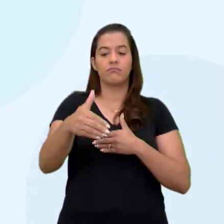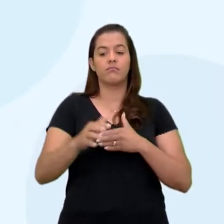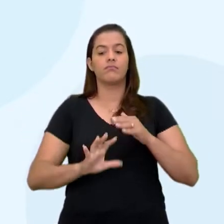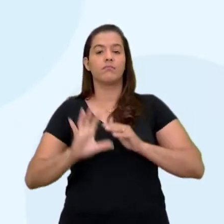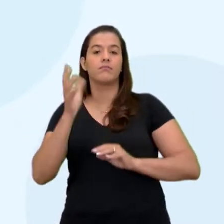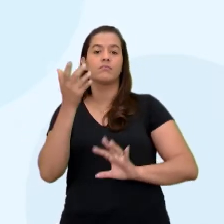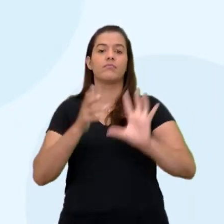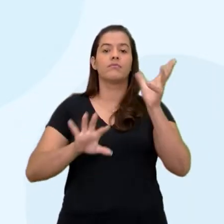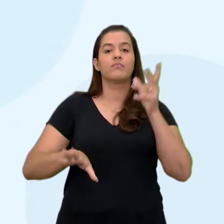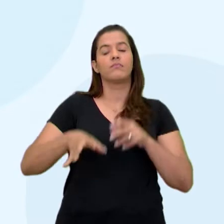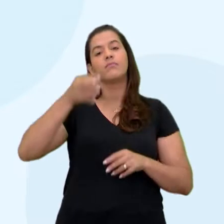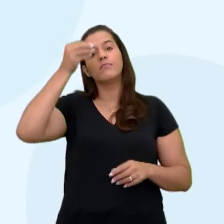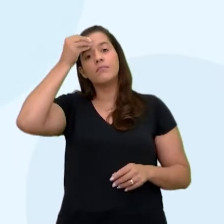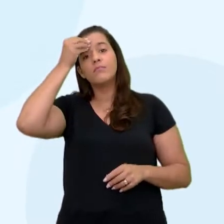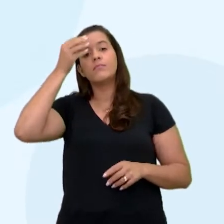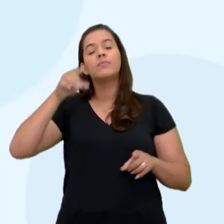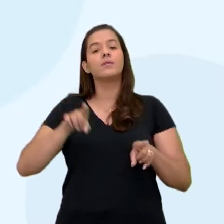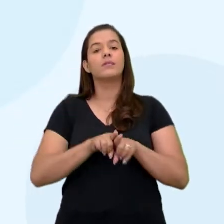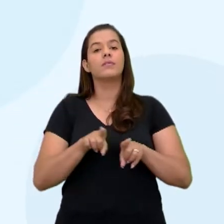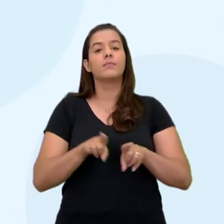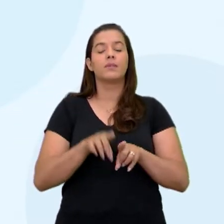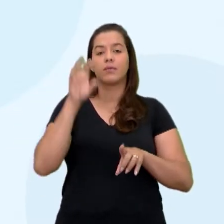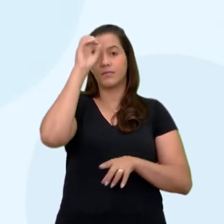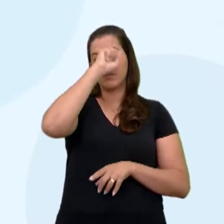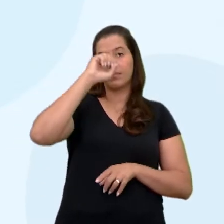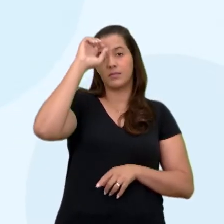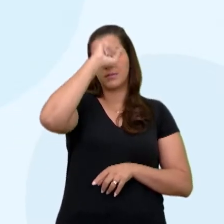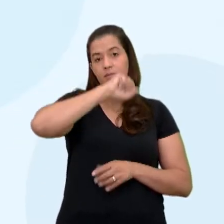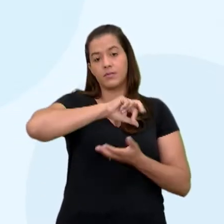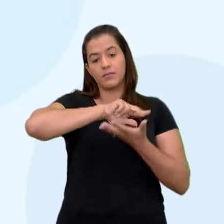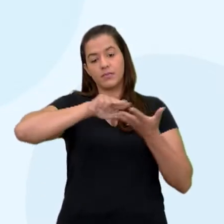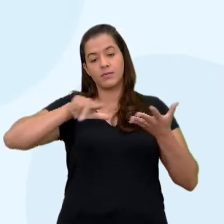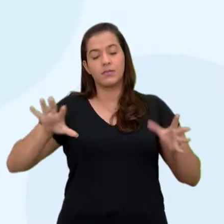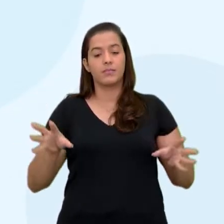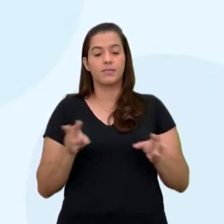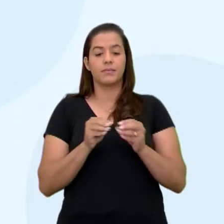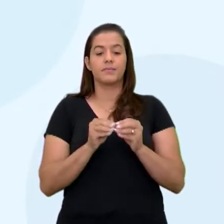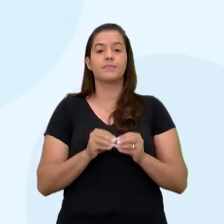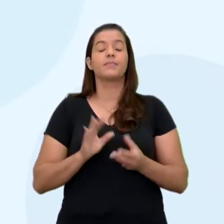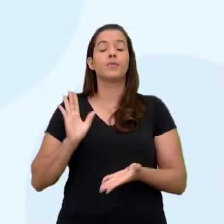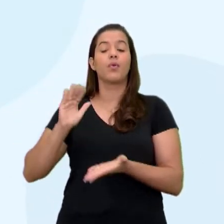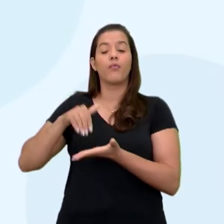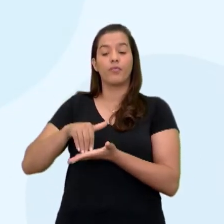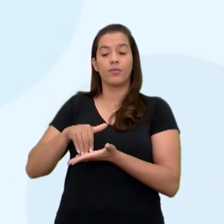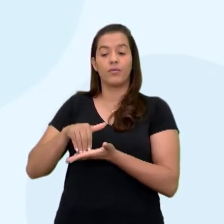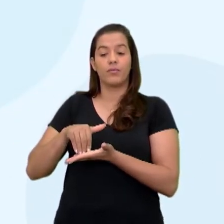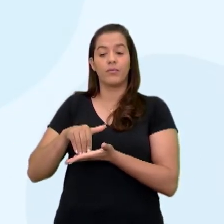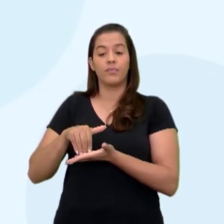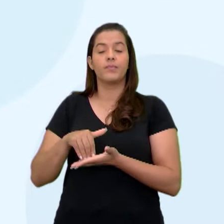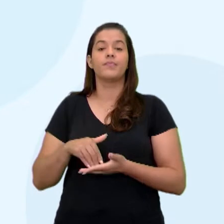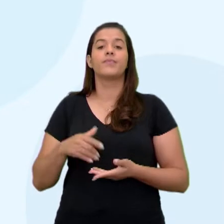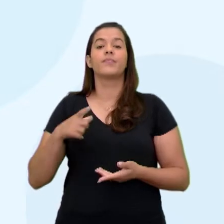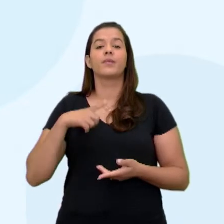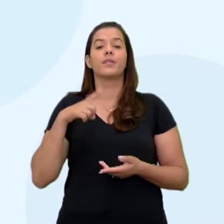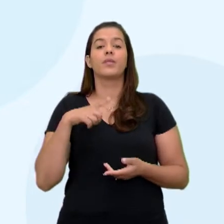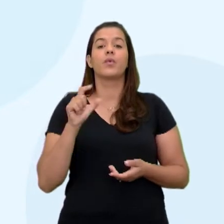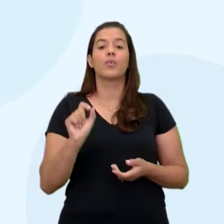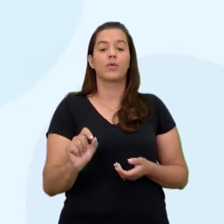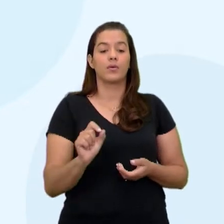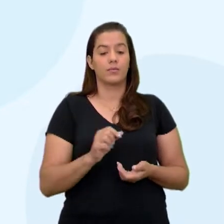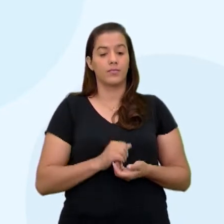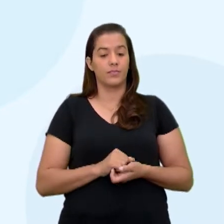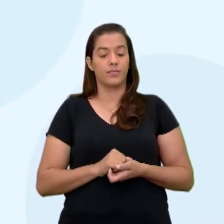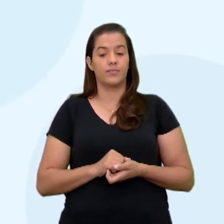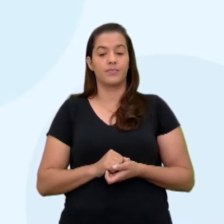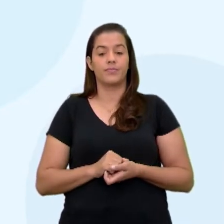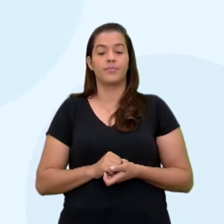de memorização, aprendizado e síntese. E no final, o que a gente tem, prof?